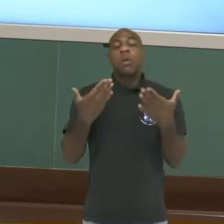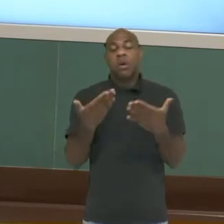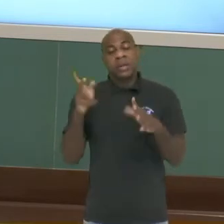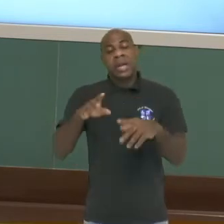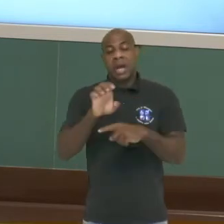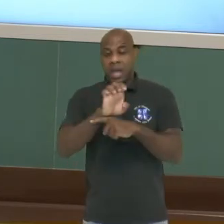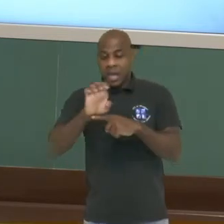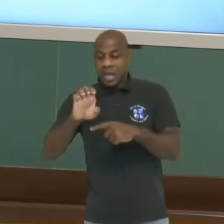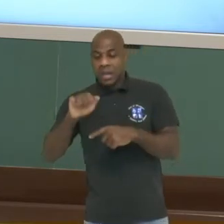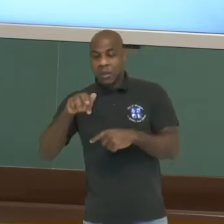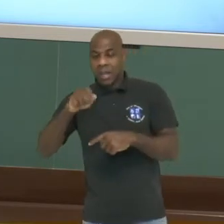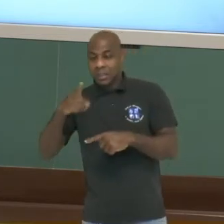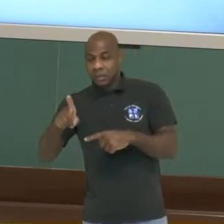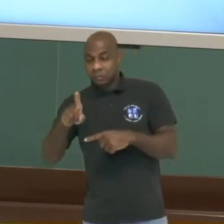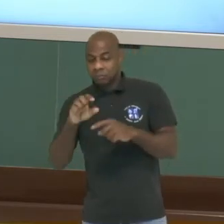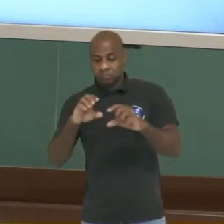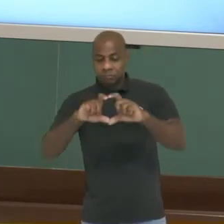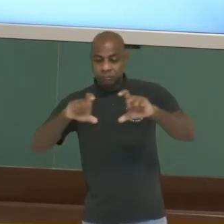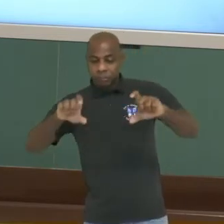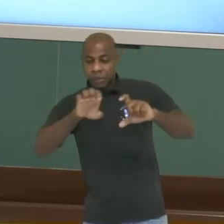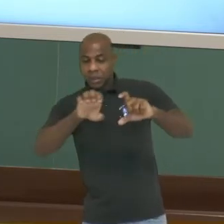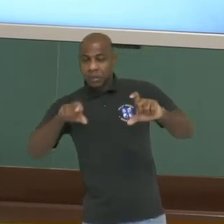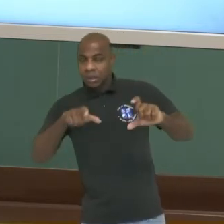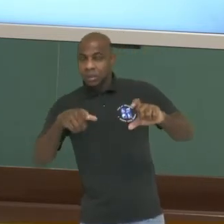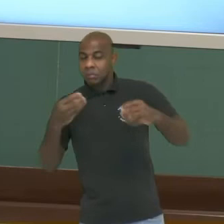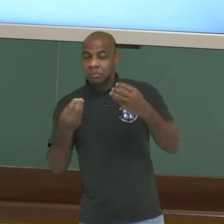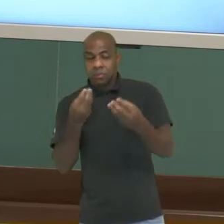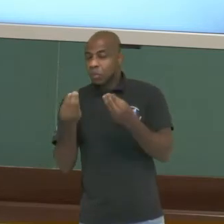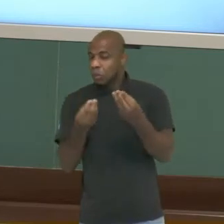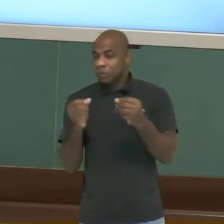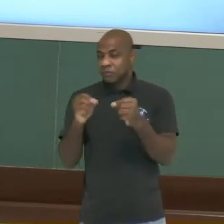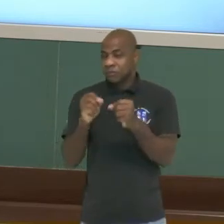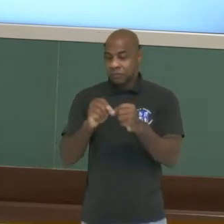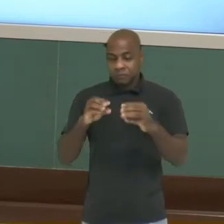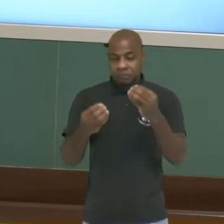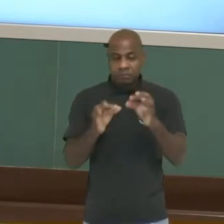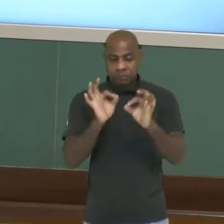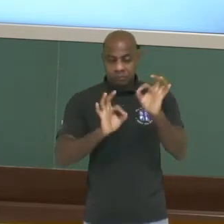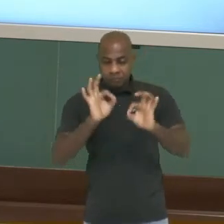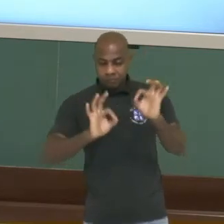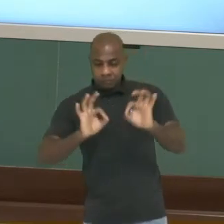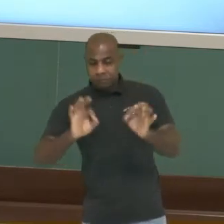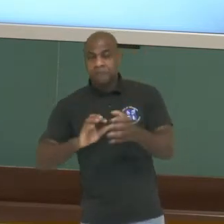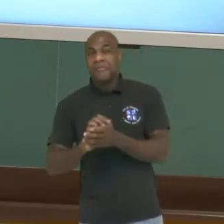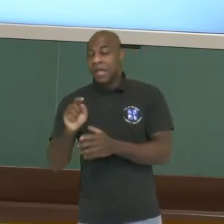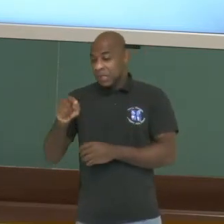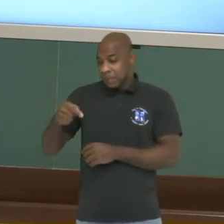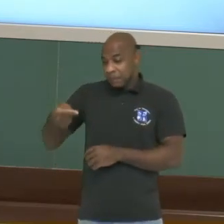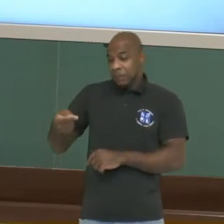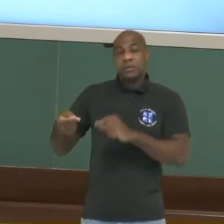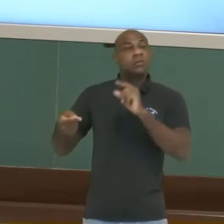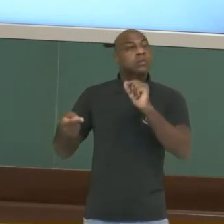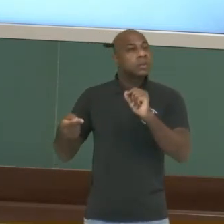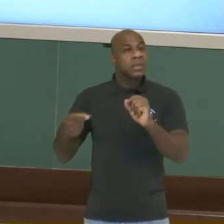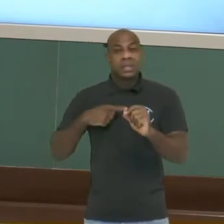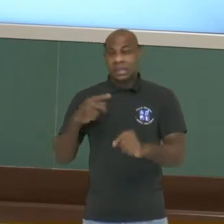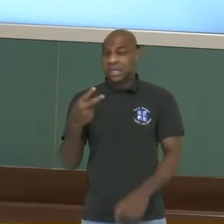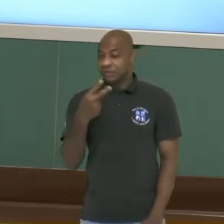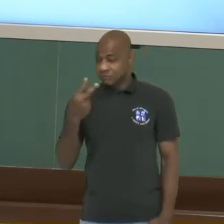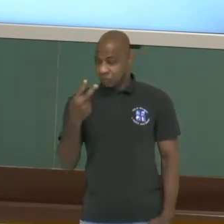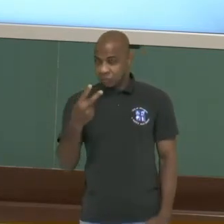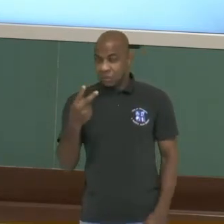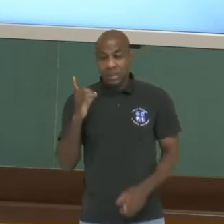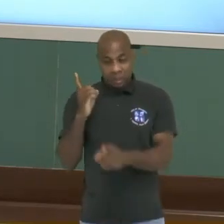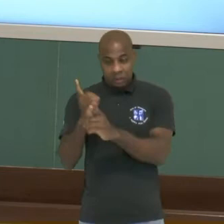Que é y menos y0 igual a m, que multiplica x menos x0. A partir daí, tem a segunda questão. Você